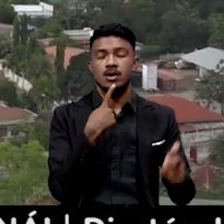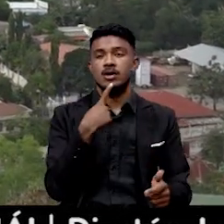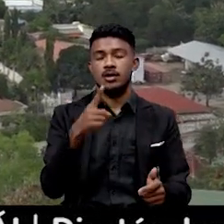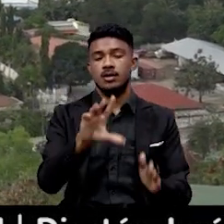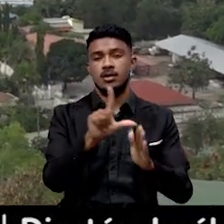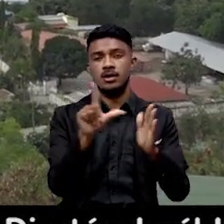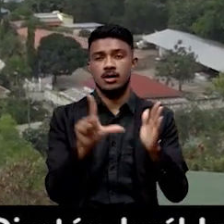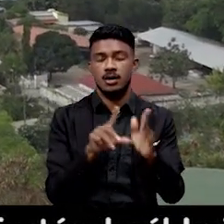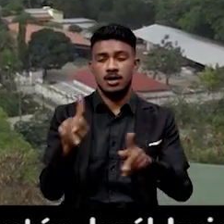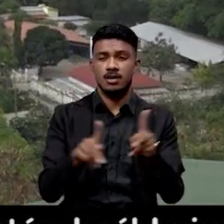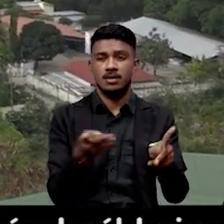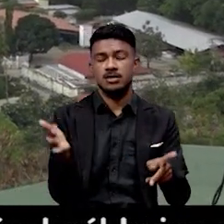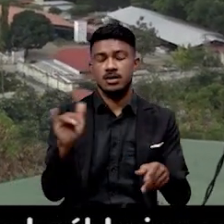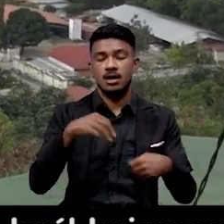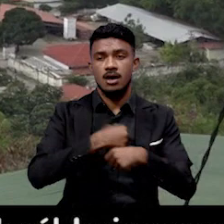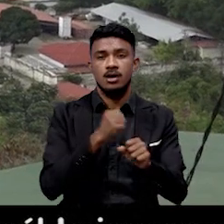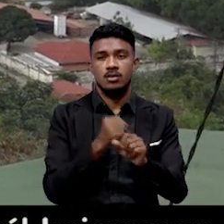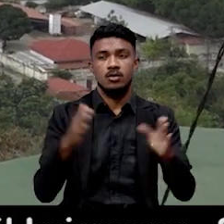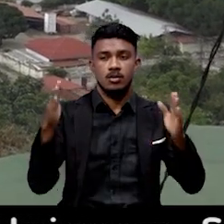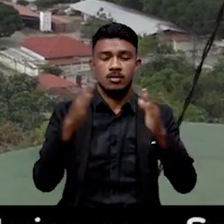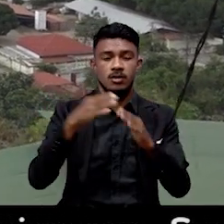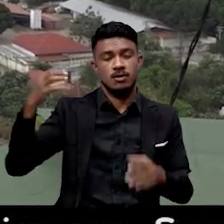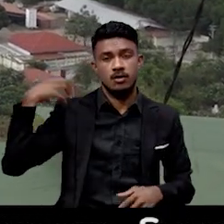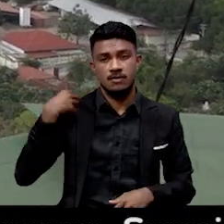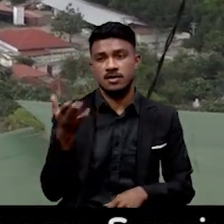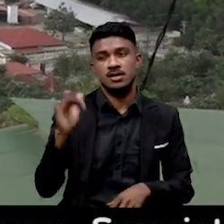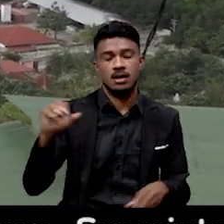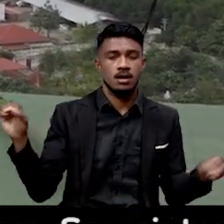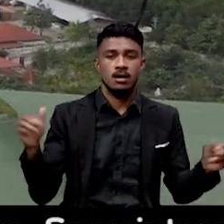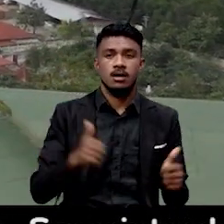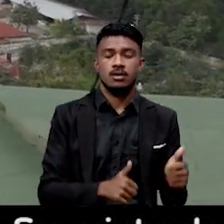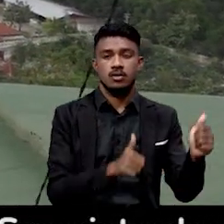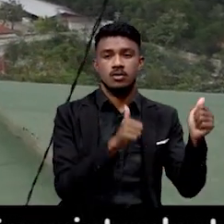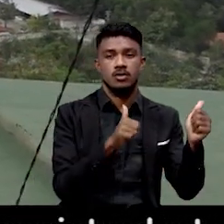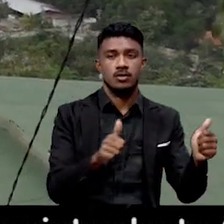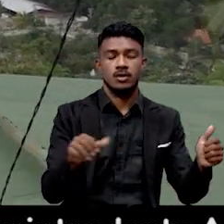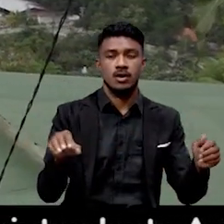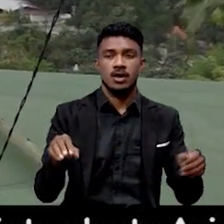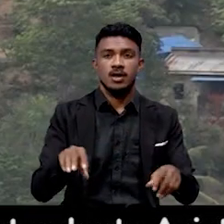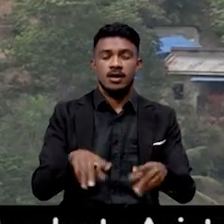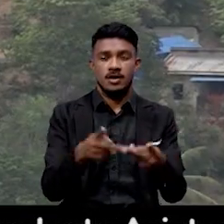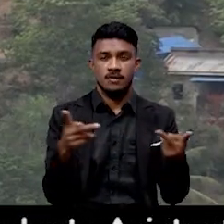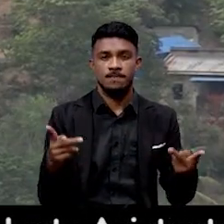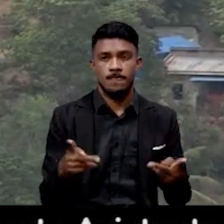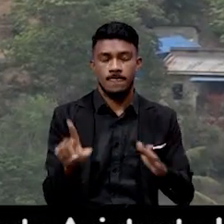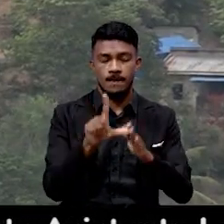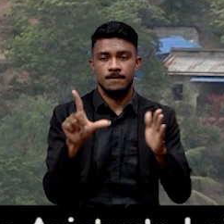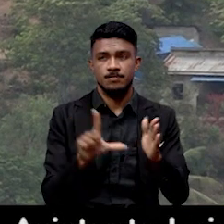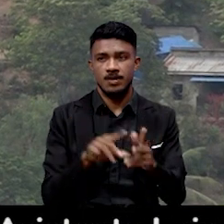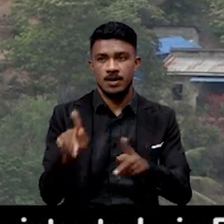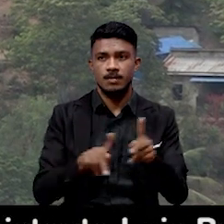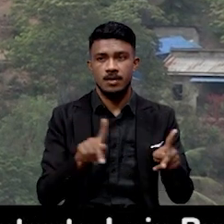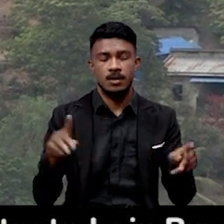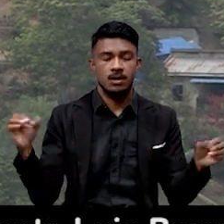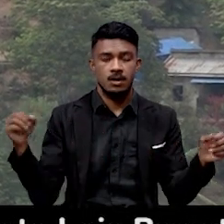comunidade Hirak neve halo uma na construção edifício Sira la tur ordenamento. Tamba comunidade Hirak neve halo uma la